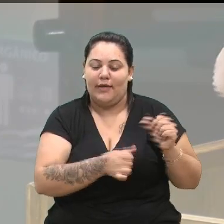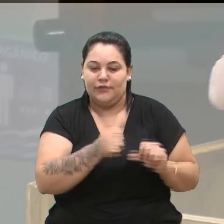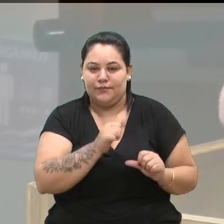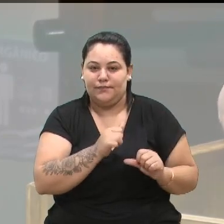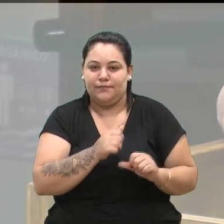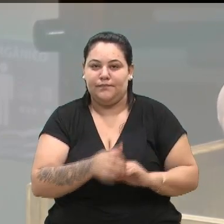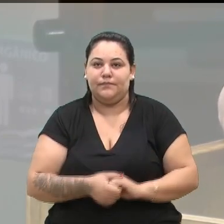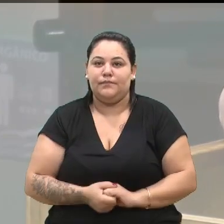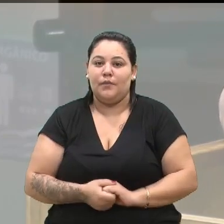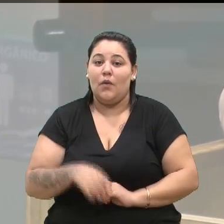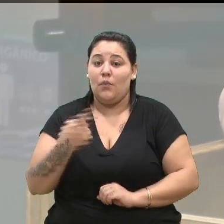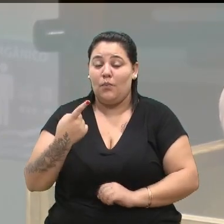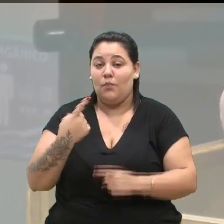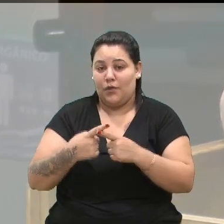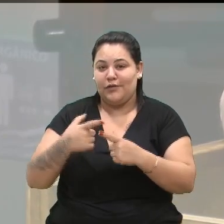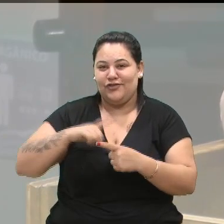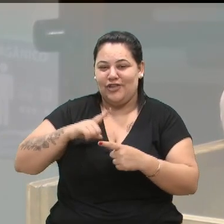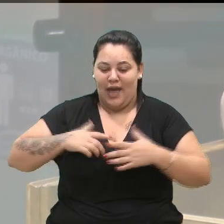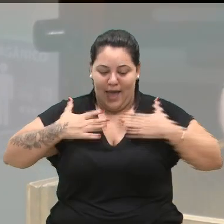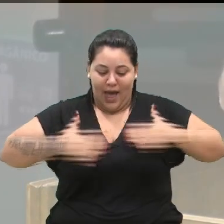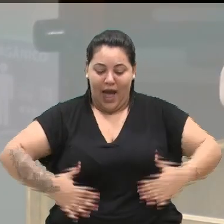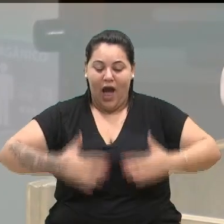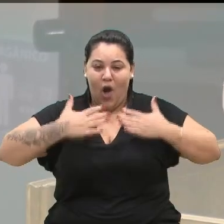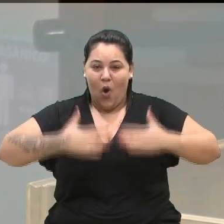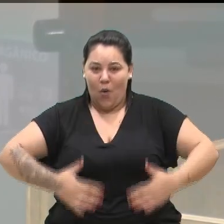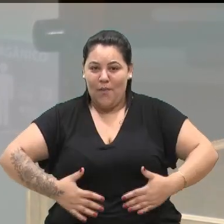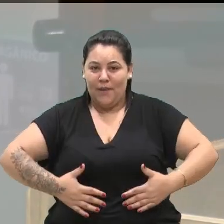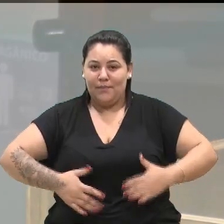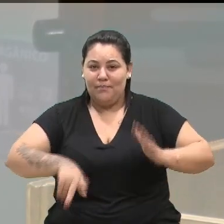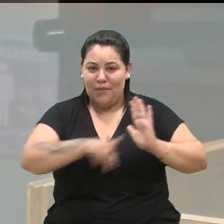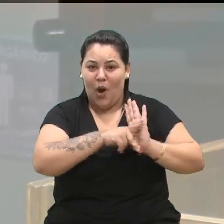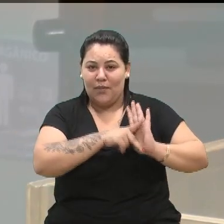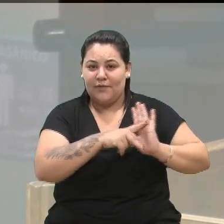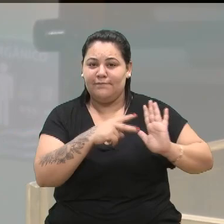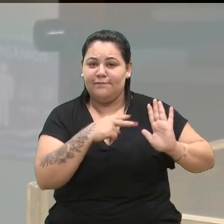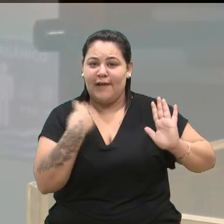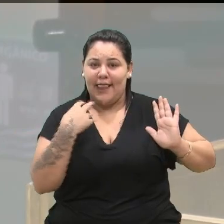colete balístico com validade,